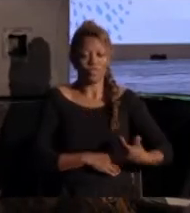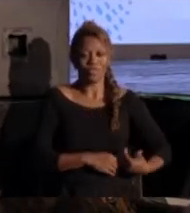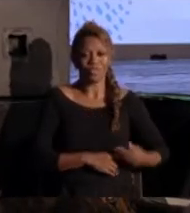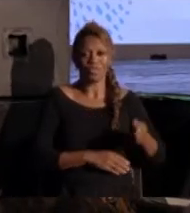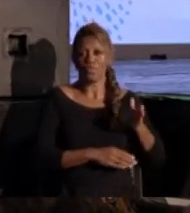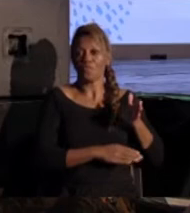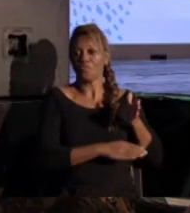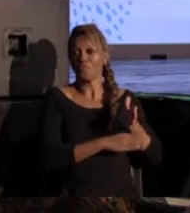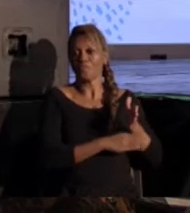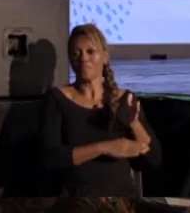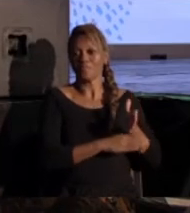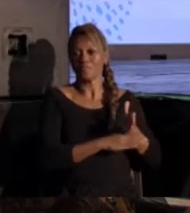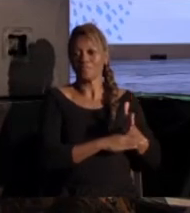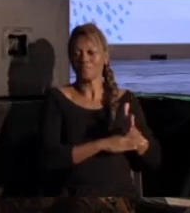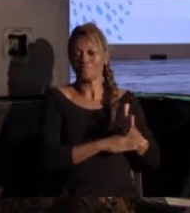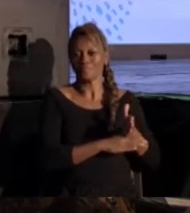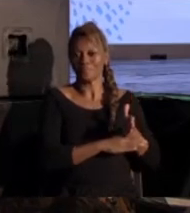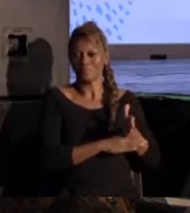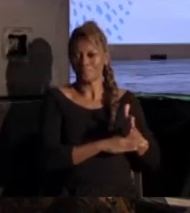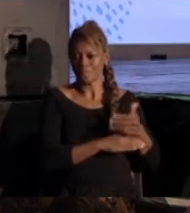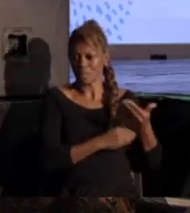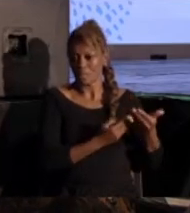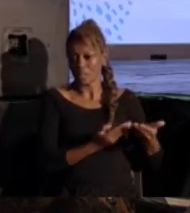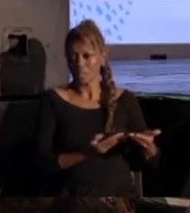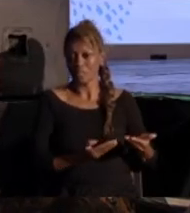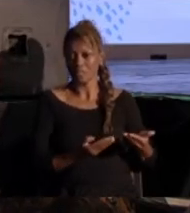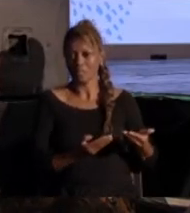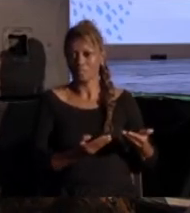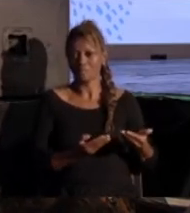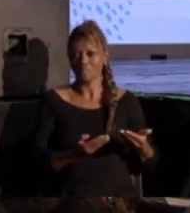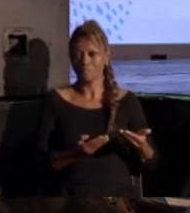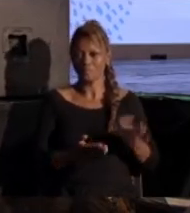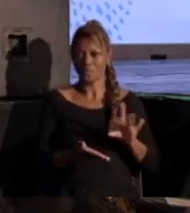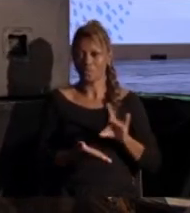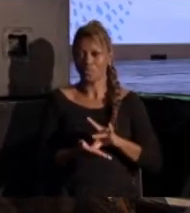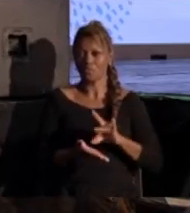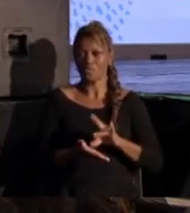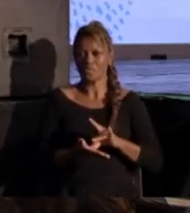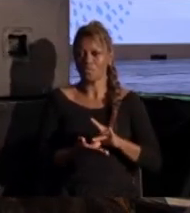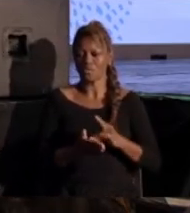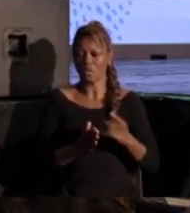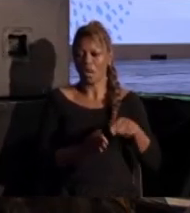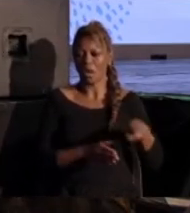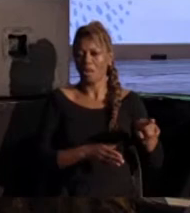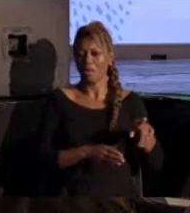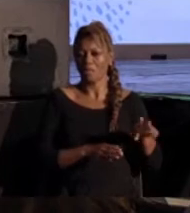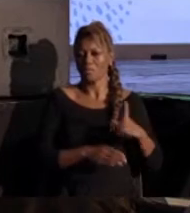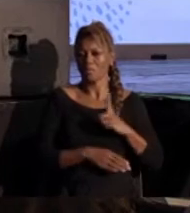de uma arma de fogo e do camburão, é o Estado que está presente lá.